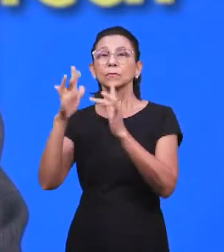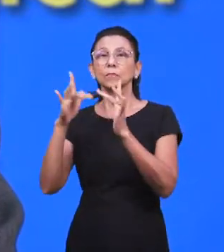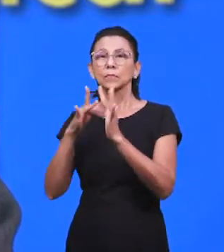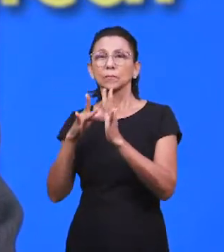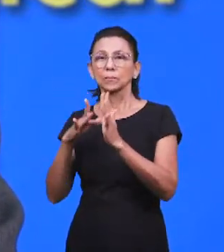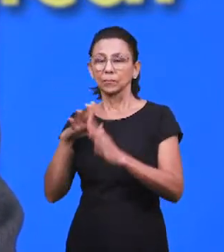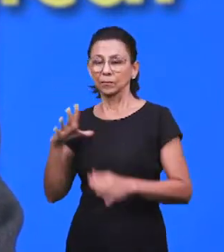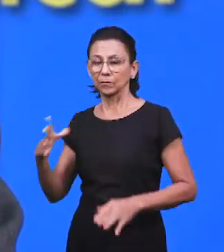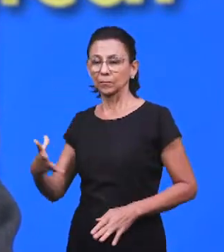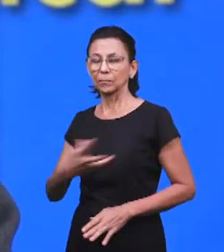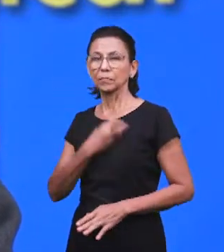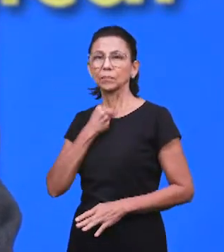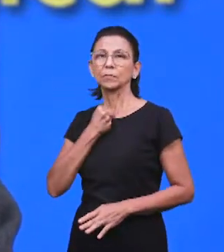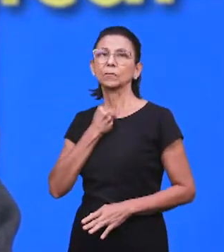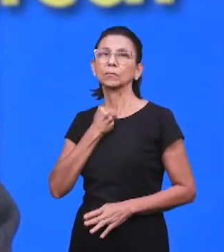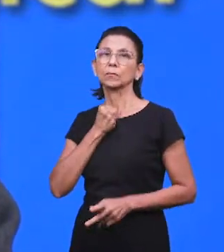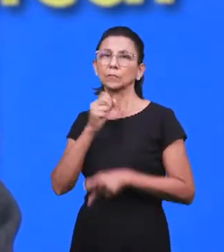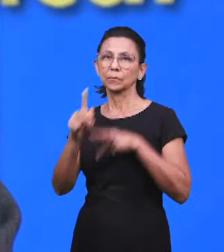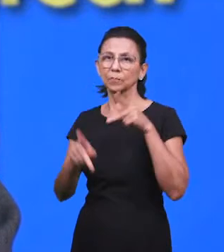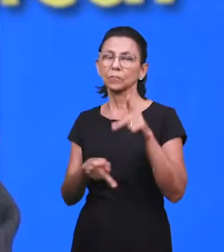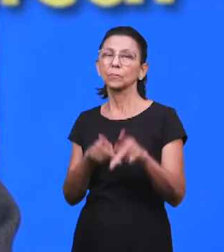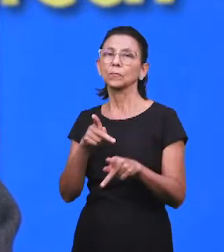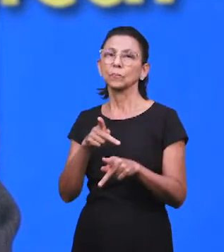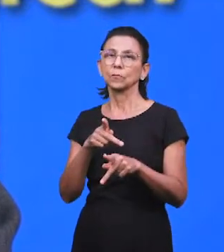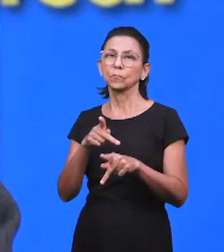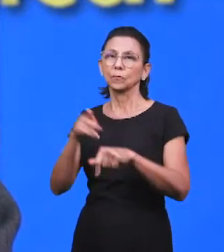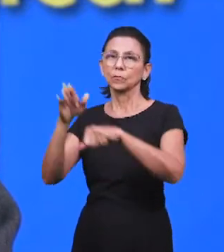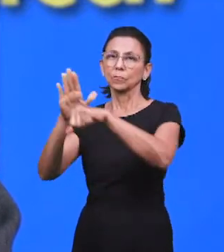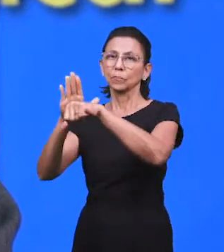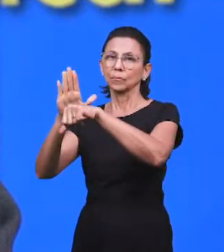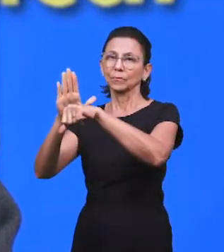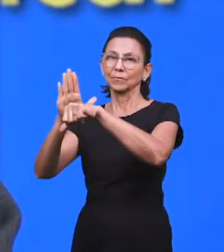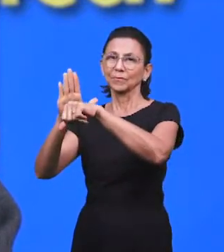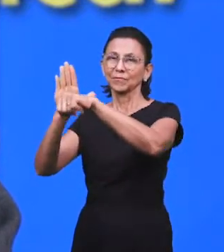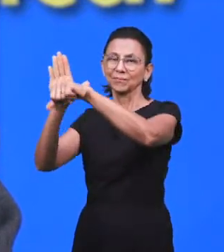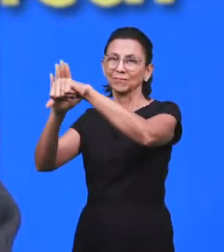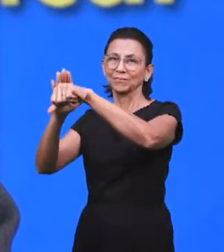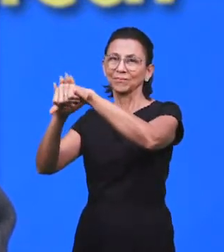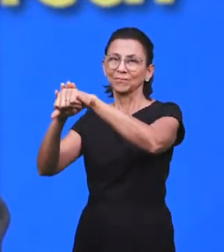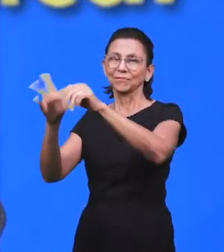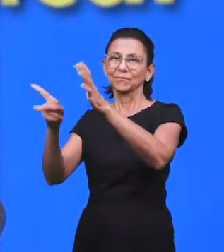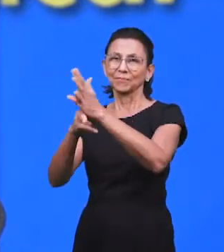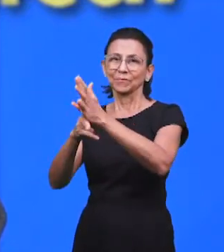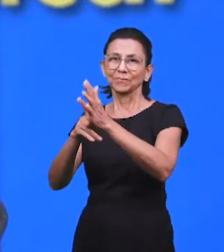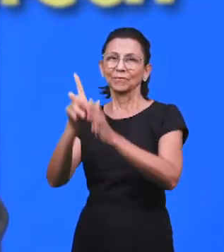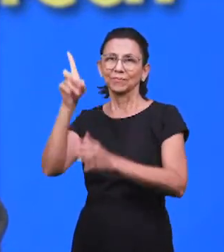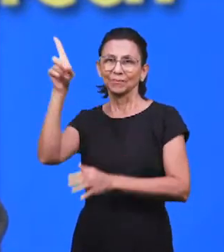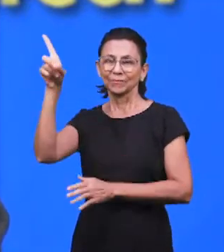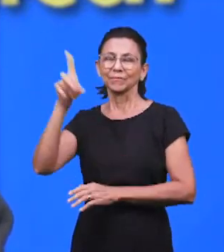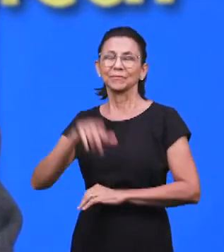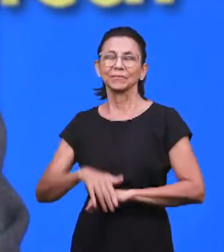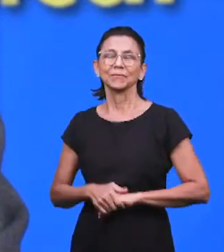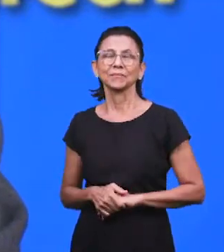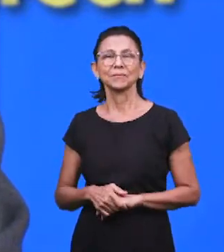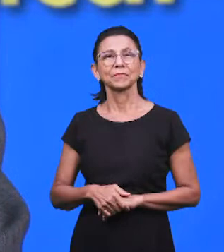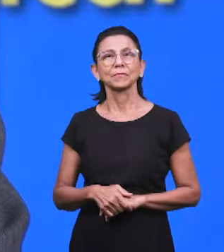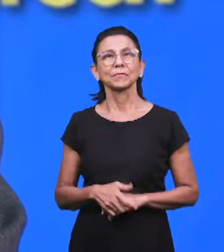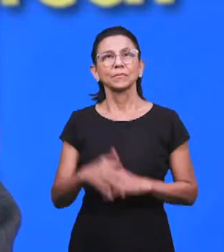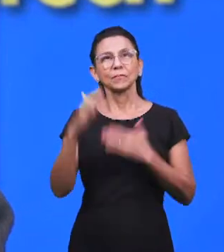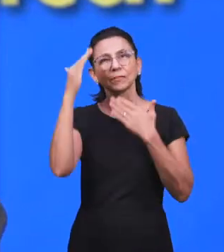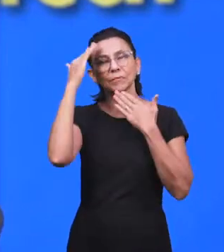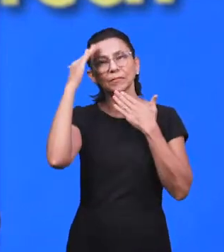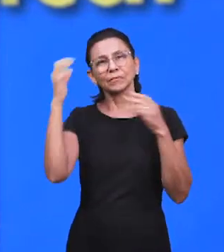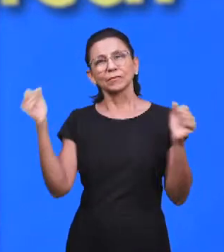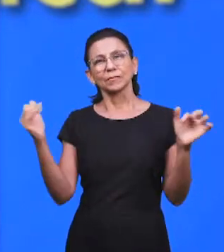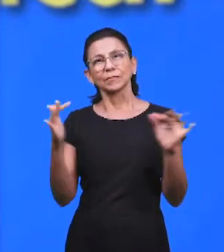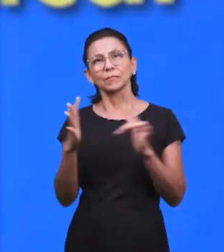de Jesus, e nos tornamos também um povo escolhido. Muito bem colocado na sua resposta. Obrigado pela sua participação,